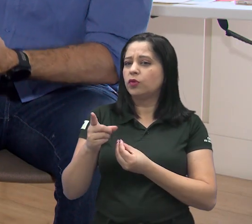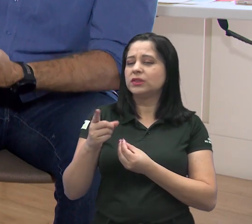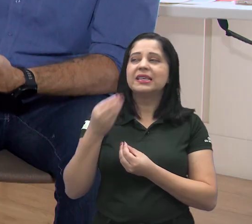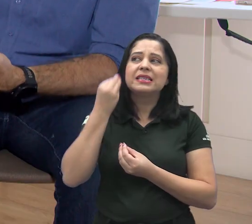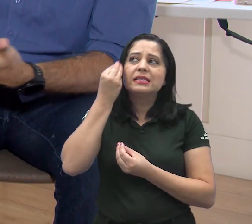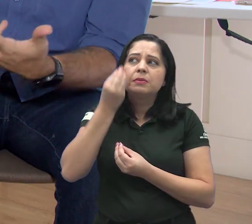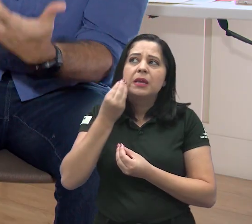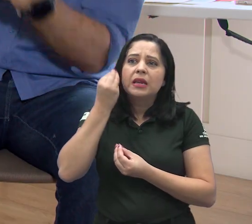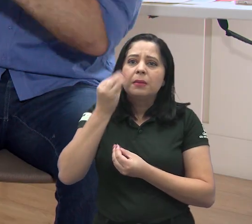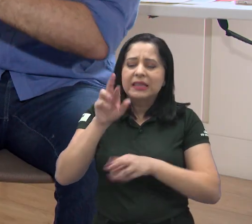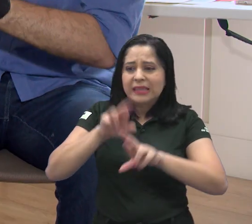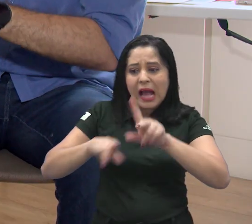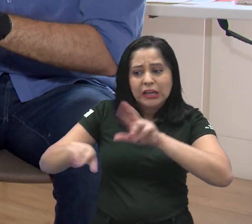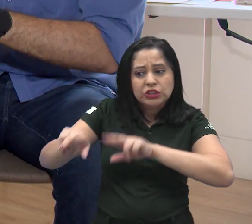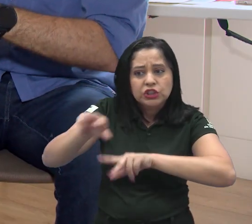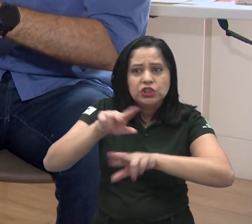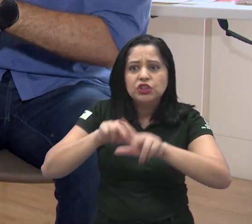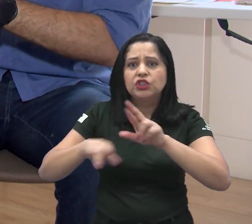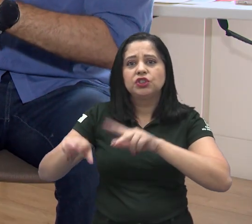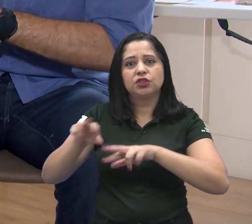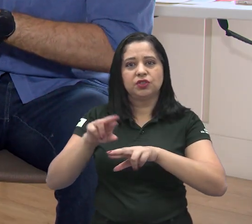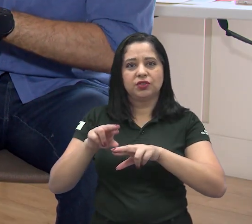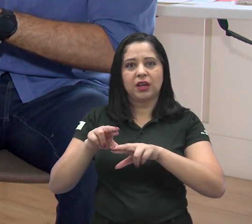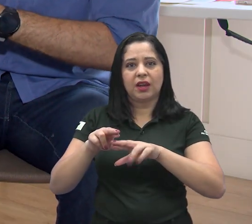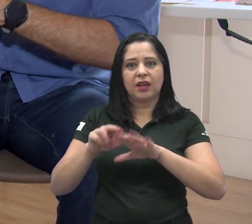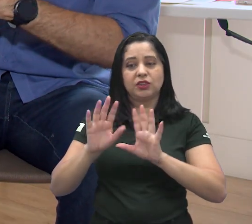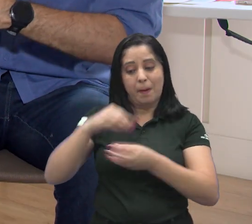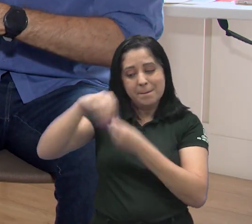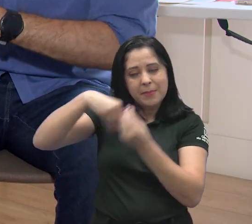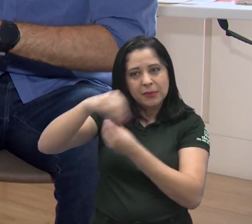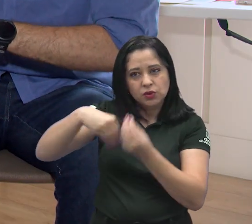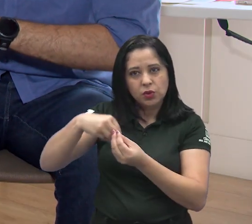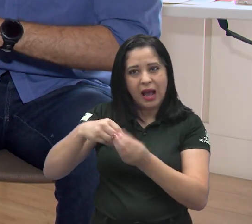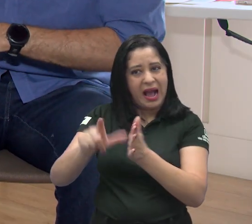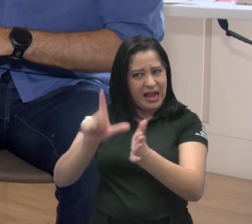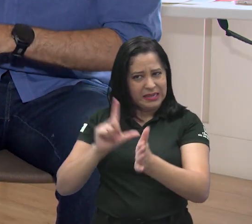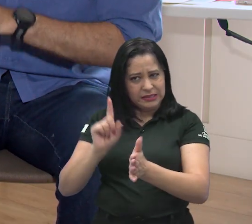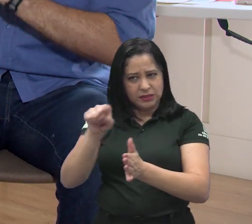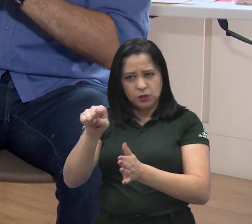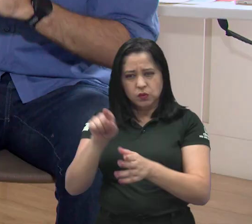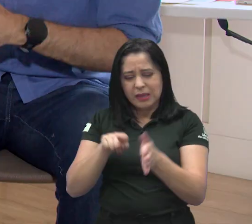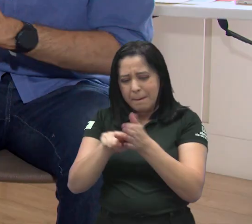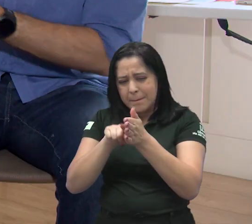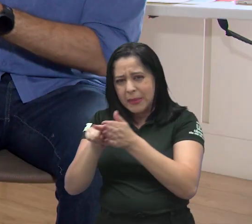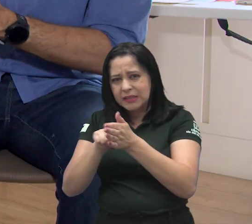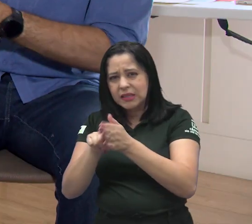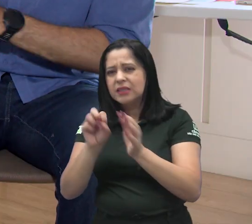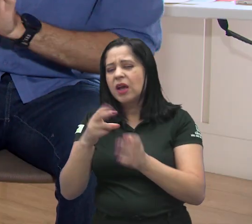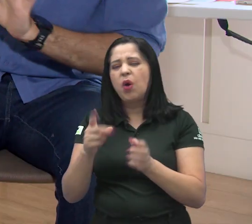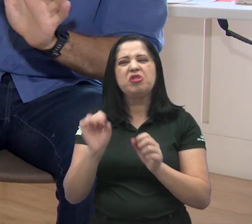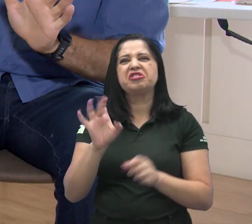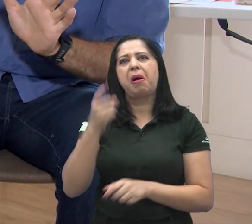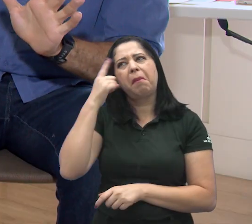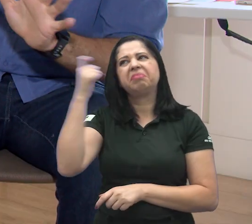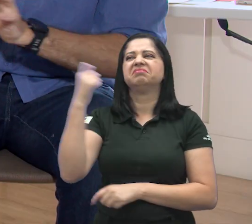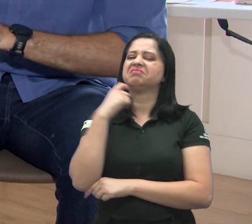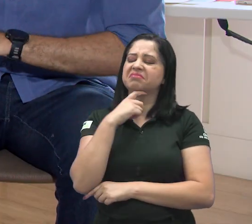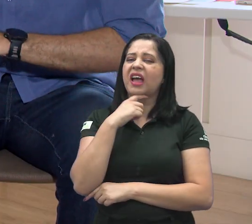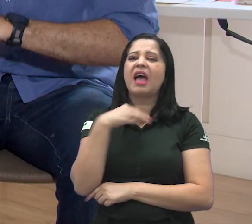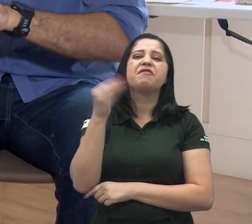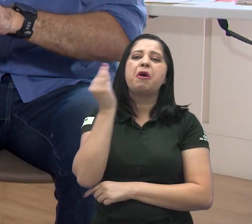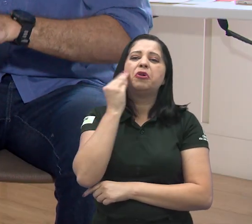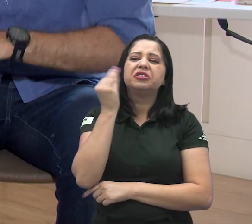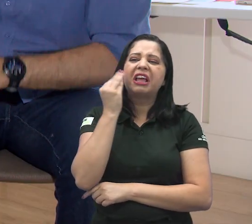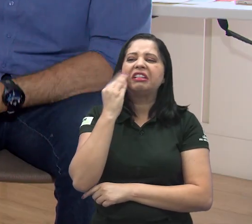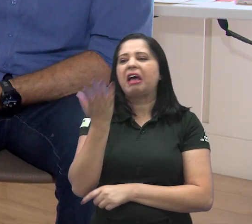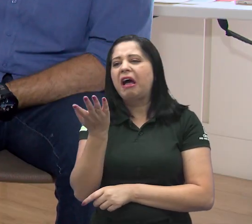coisas diferentes agregando na sua arte? Você pesquisa isso ou só assim, vem da sua cabeça, bom, vou tentar usar esse tipo de